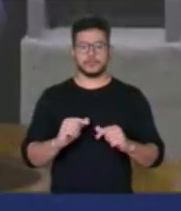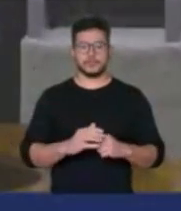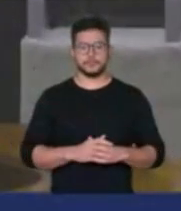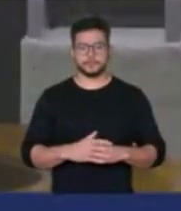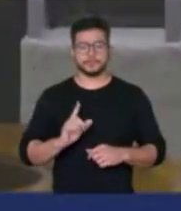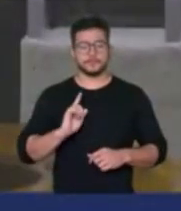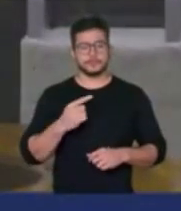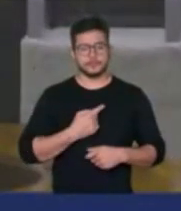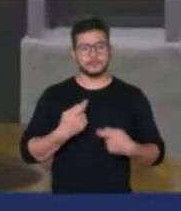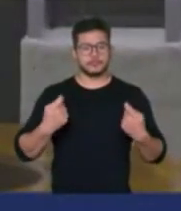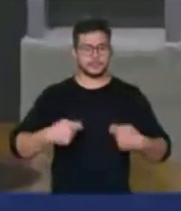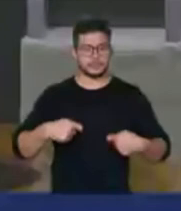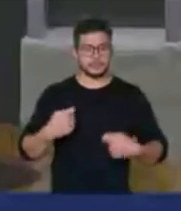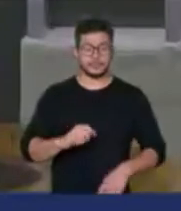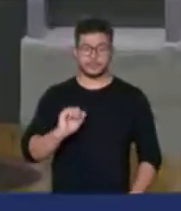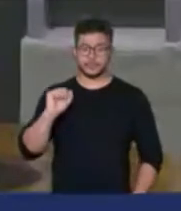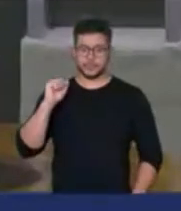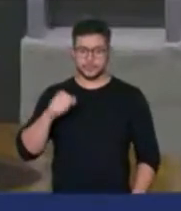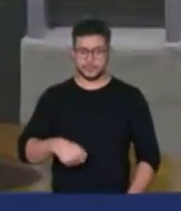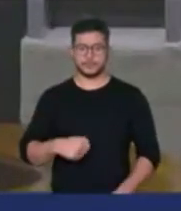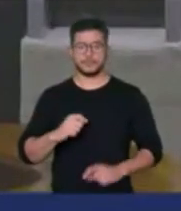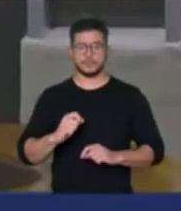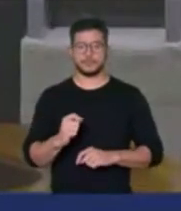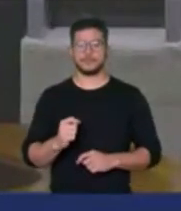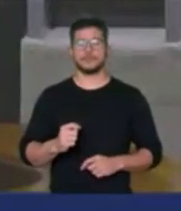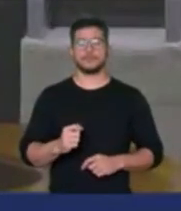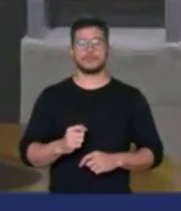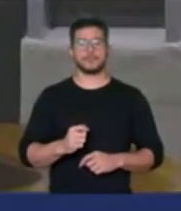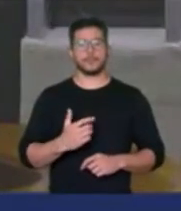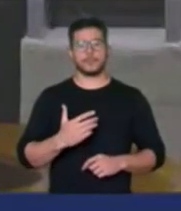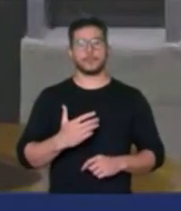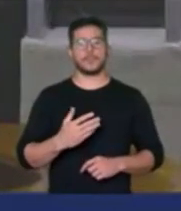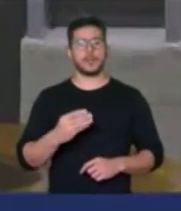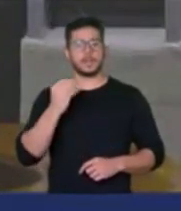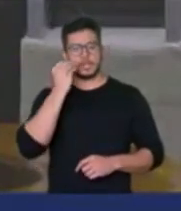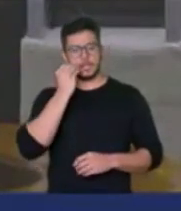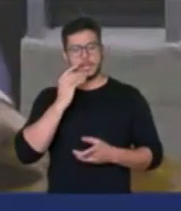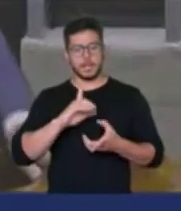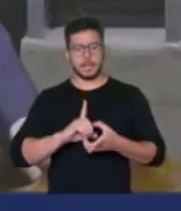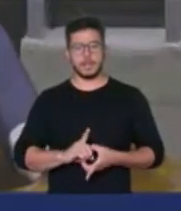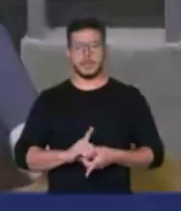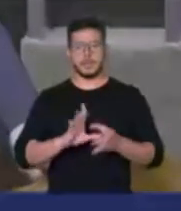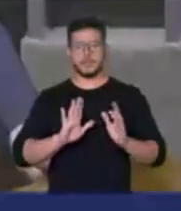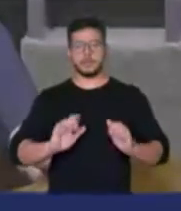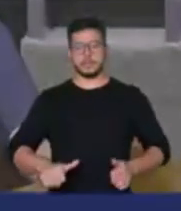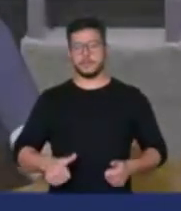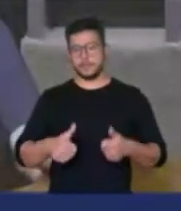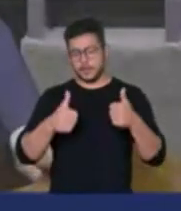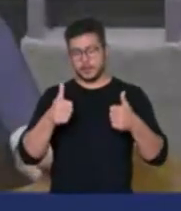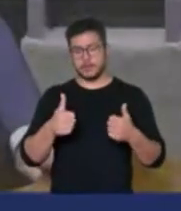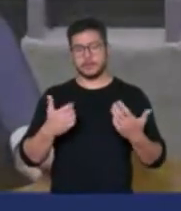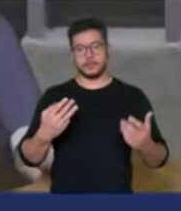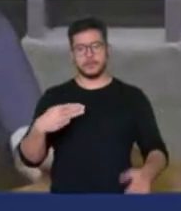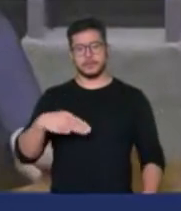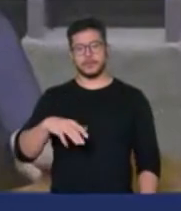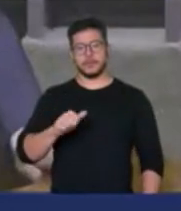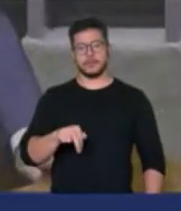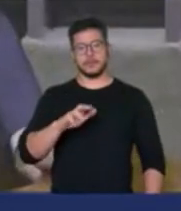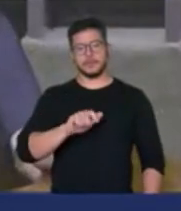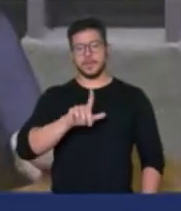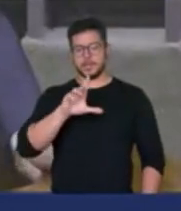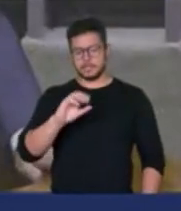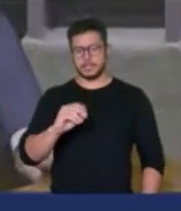pela democracia em nosso país, para garantir ao povo brasileiro dias melhores. Marcelo, você